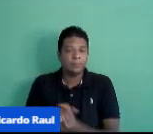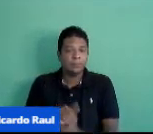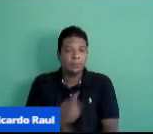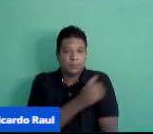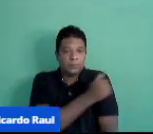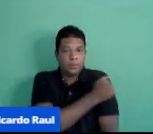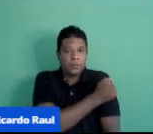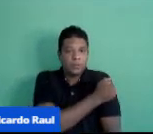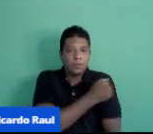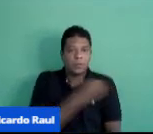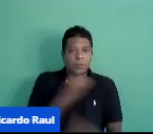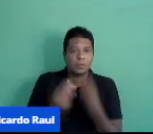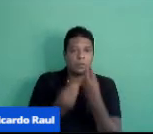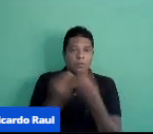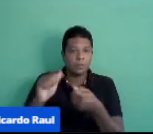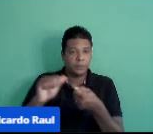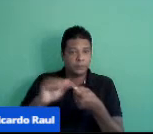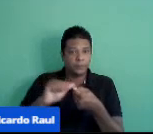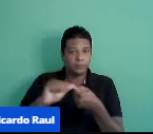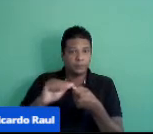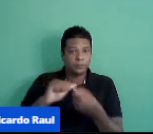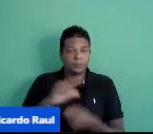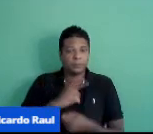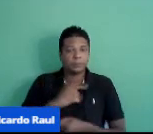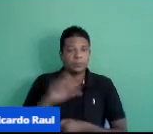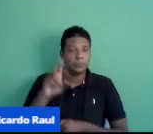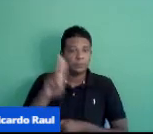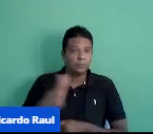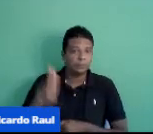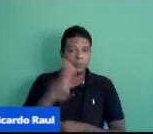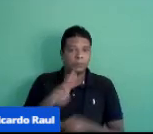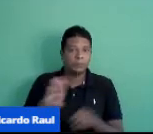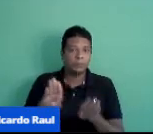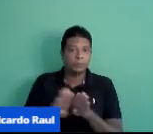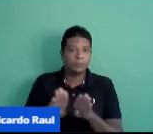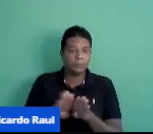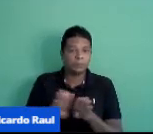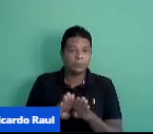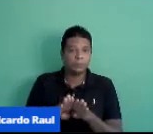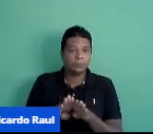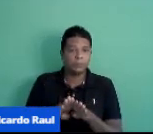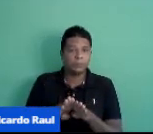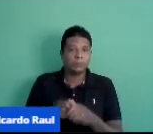Falando como deve ser feito. Eu tenho utilizado muito de gravação de vídeos,